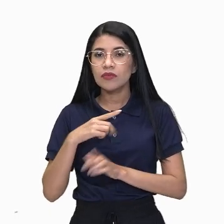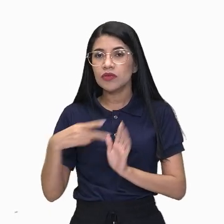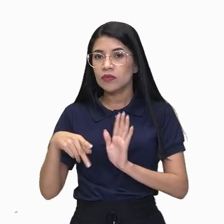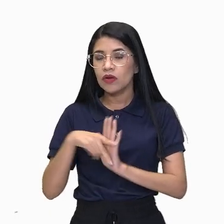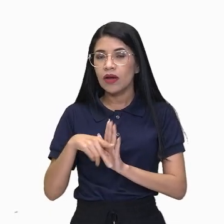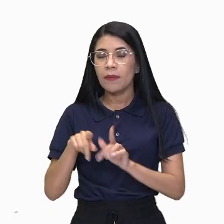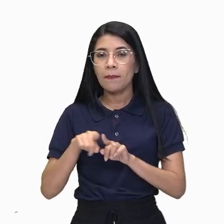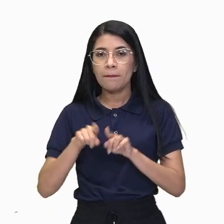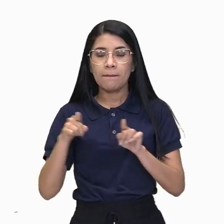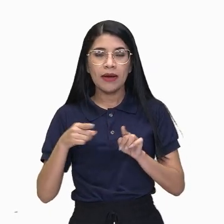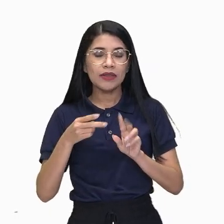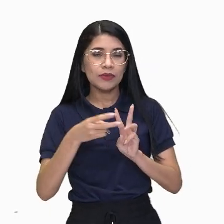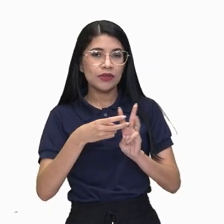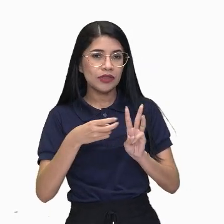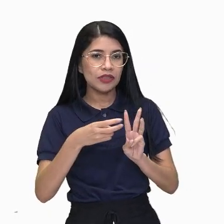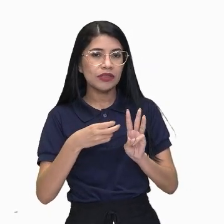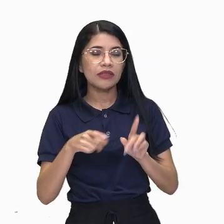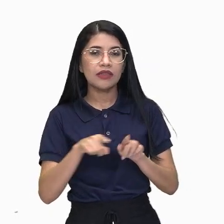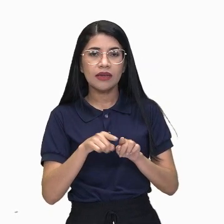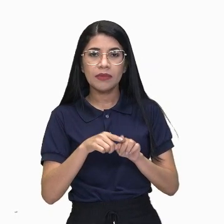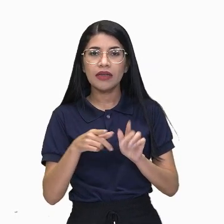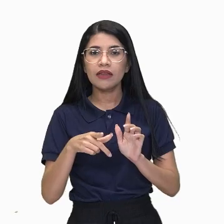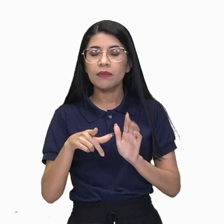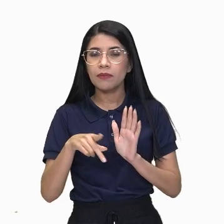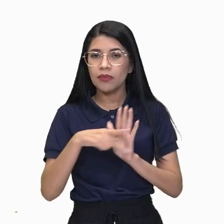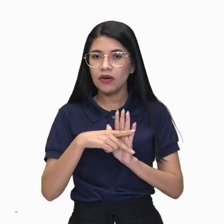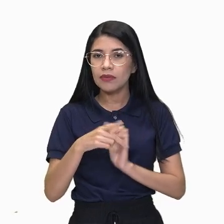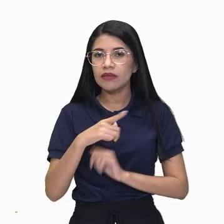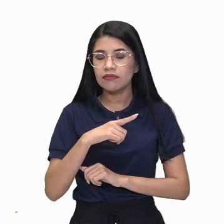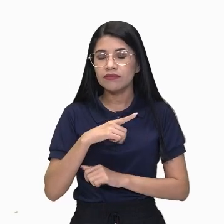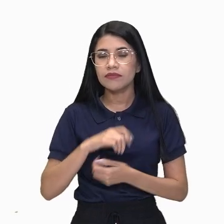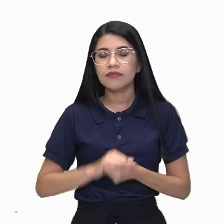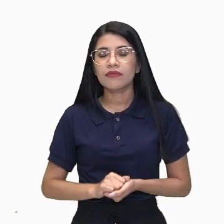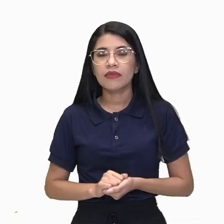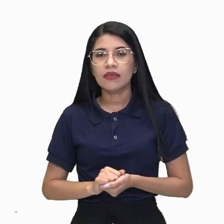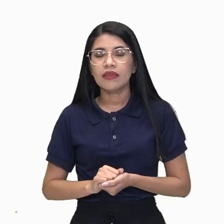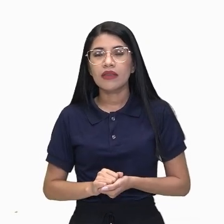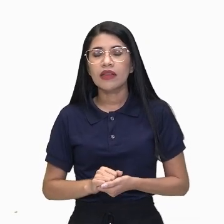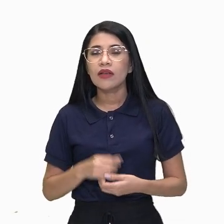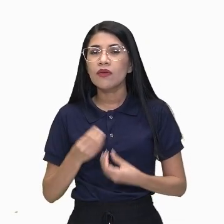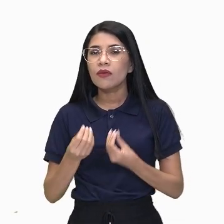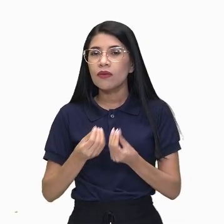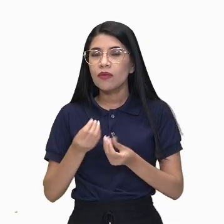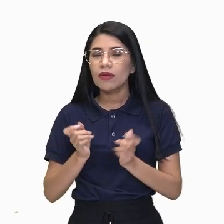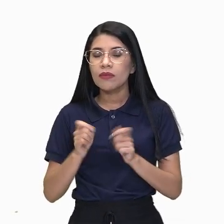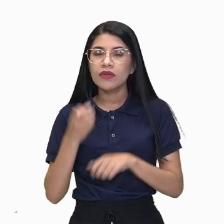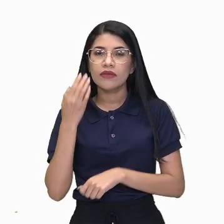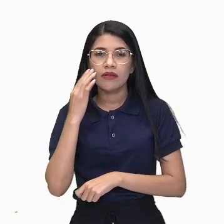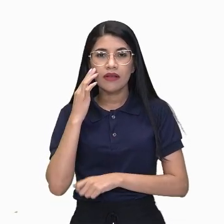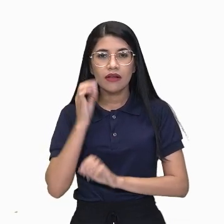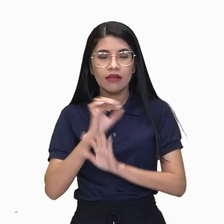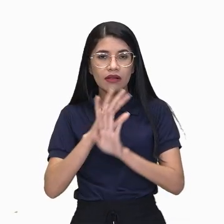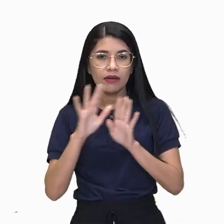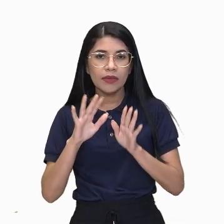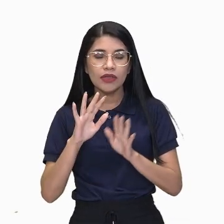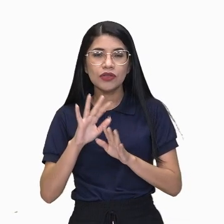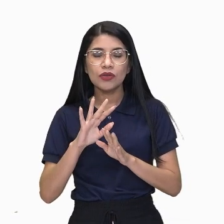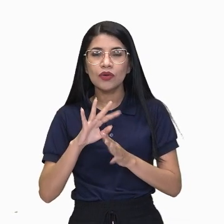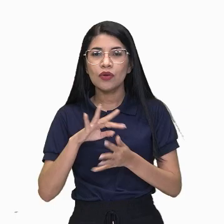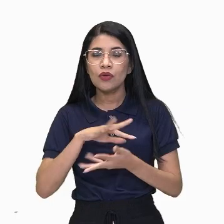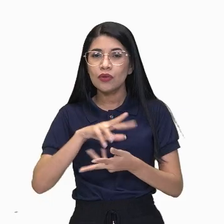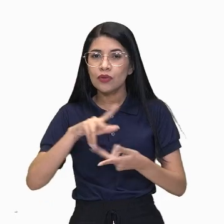têm a deles. Então, essa cosmologia ela vai exatamente fazer com como que eles entendem o universo. O